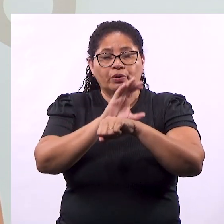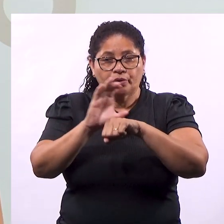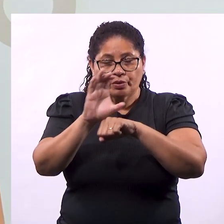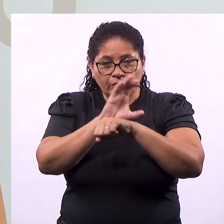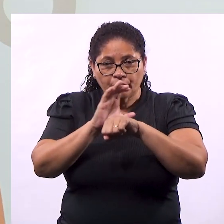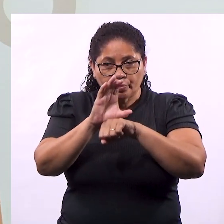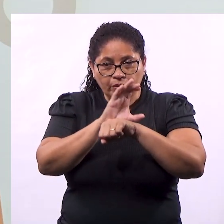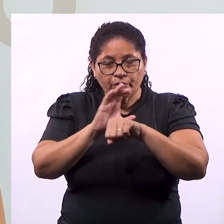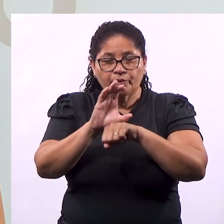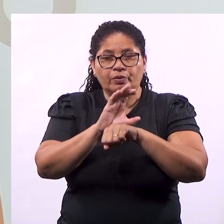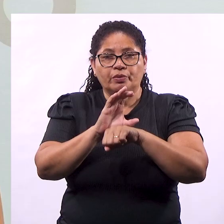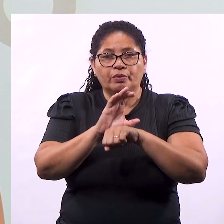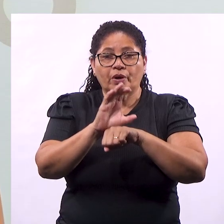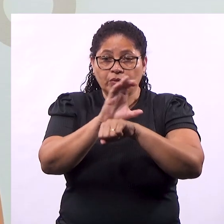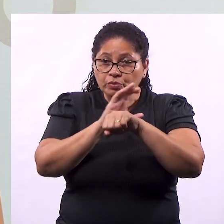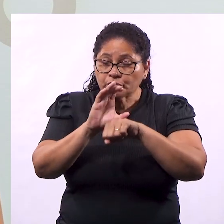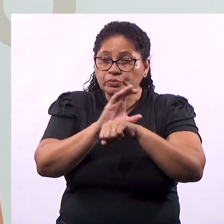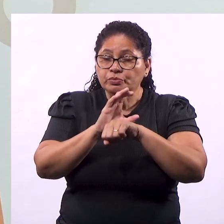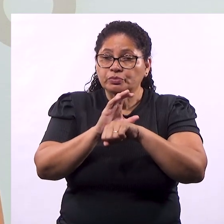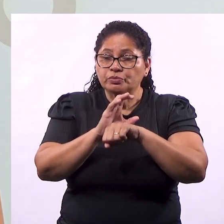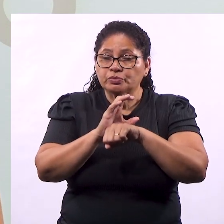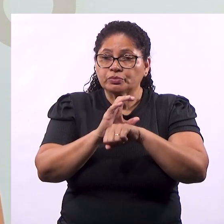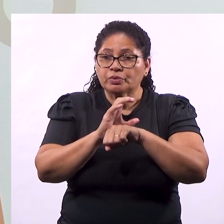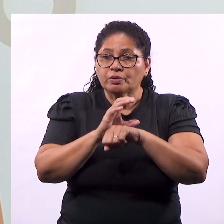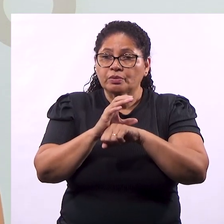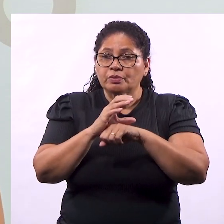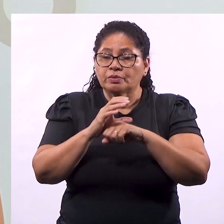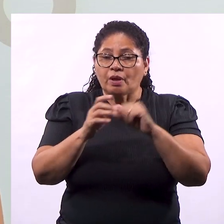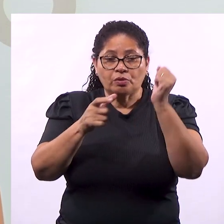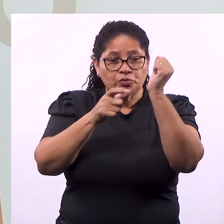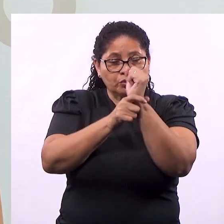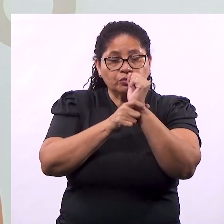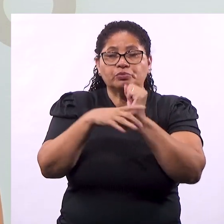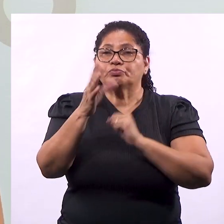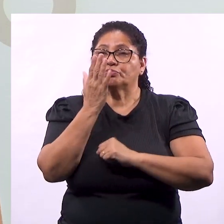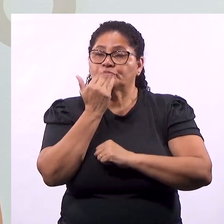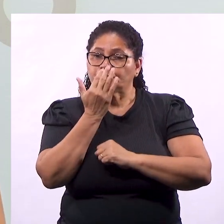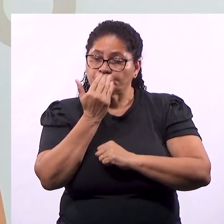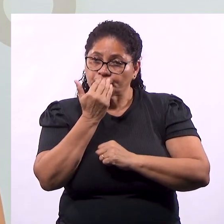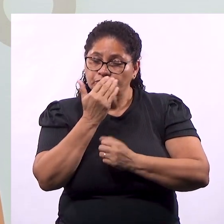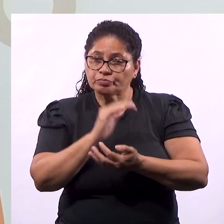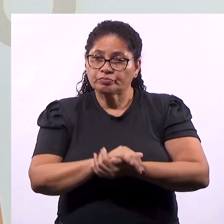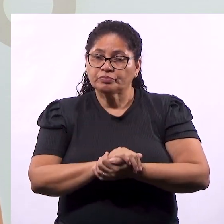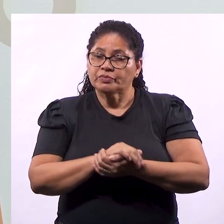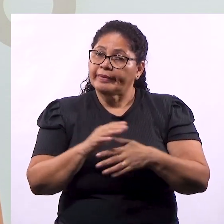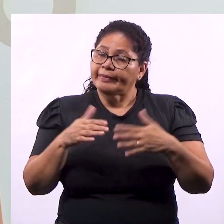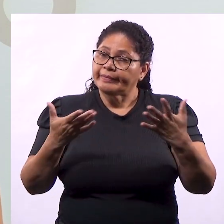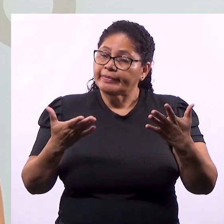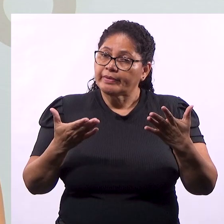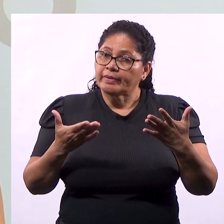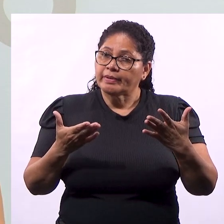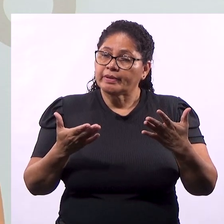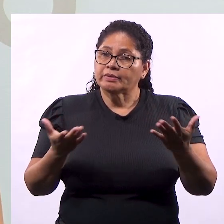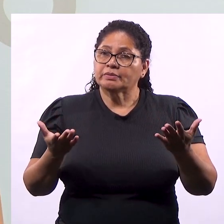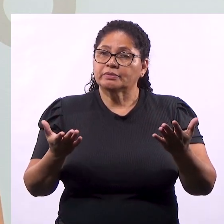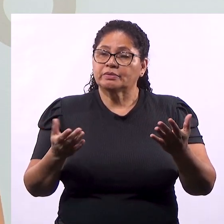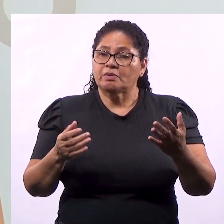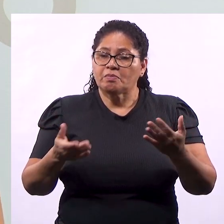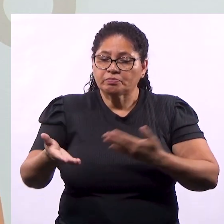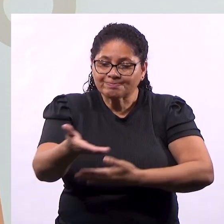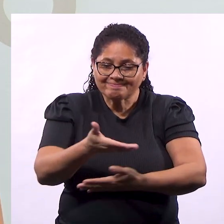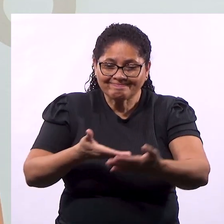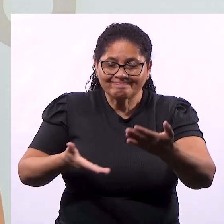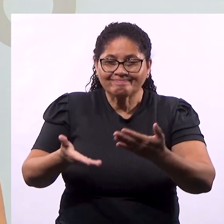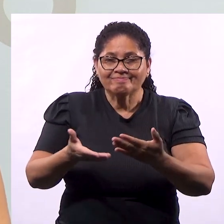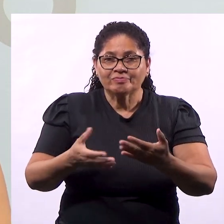eu tenho a constituição prevê né a segurança alimentar Então olha só como esses elementos podem